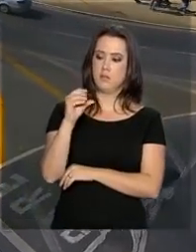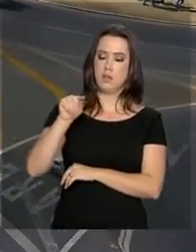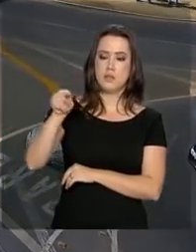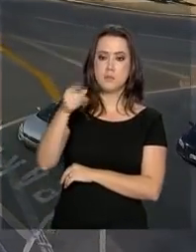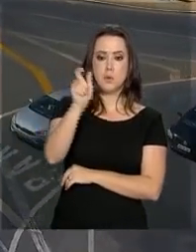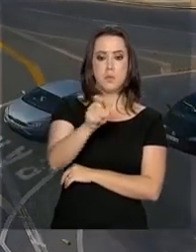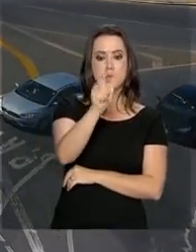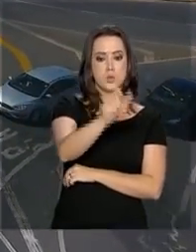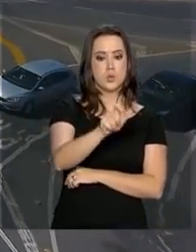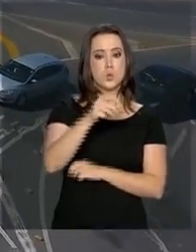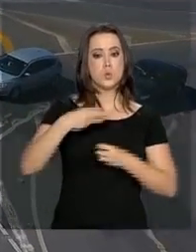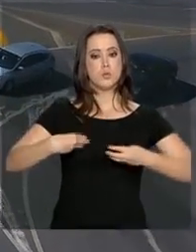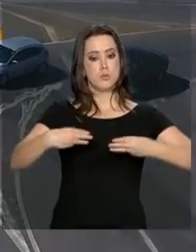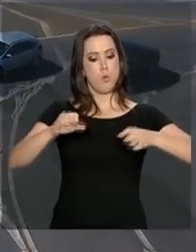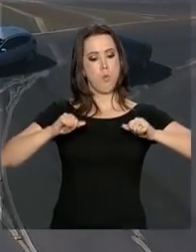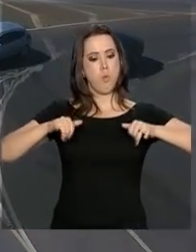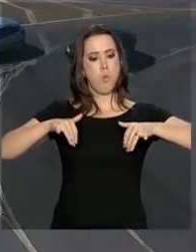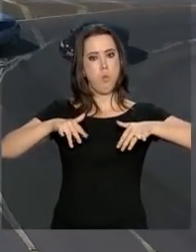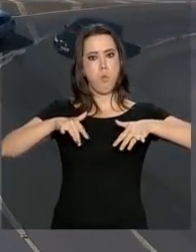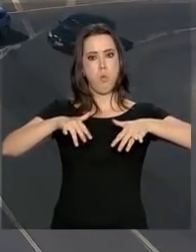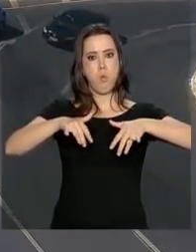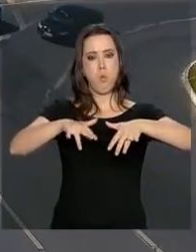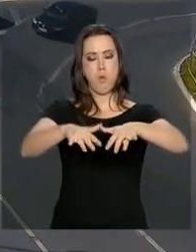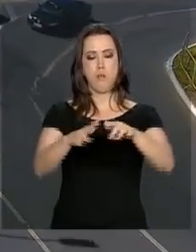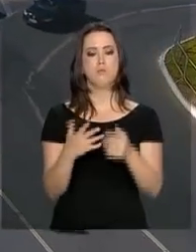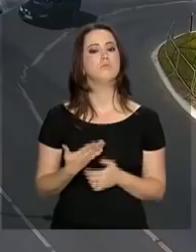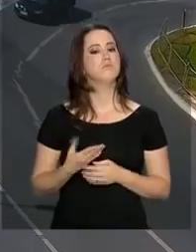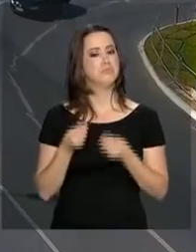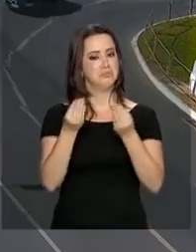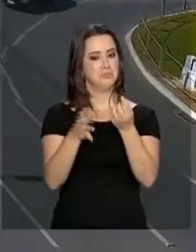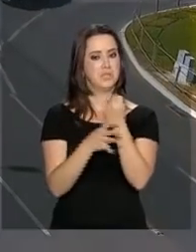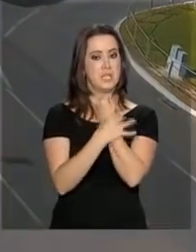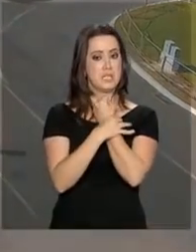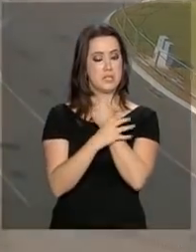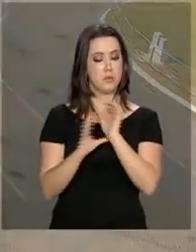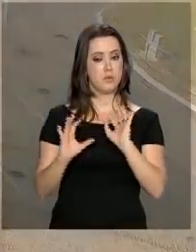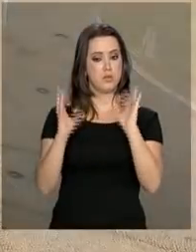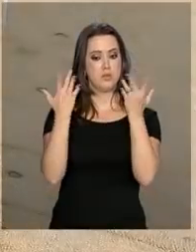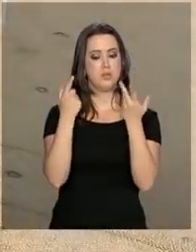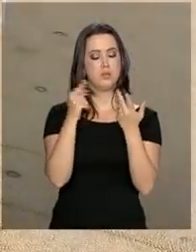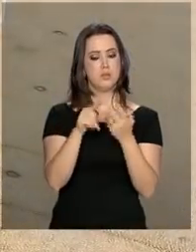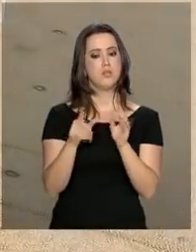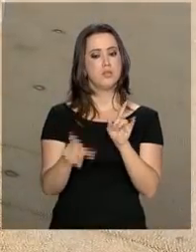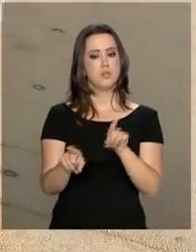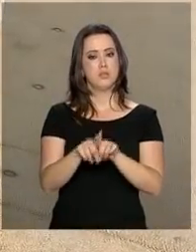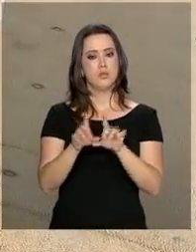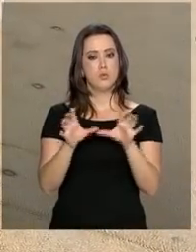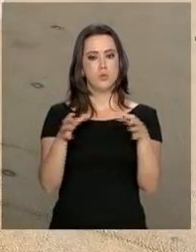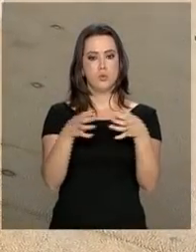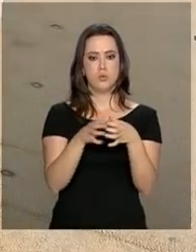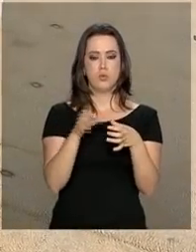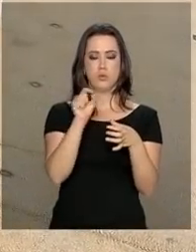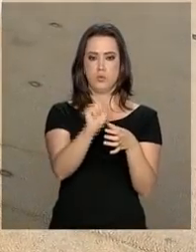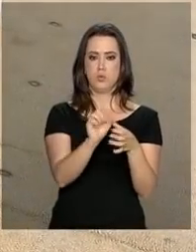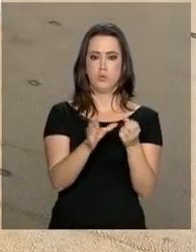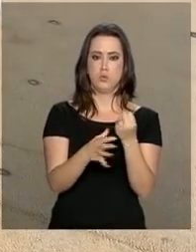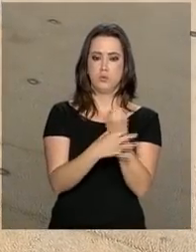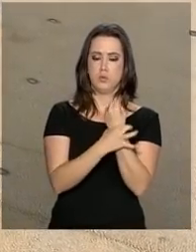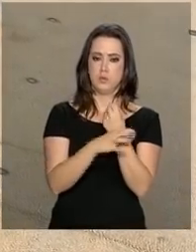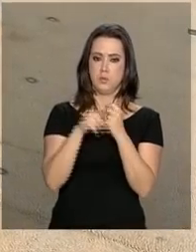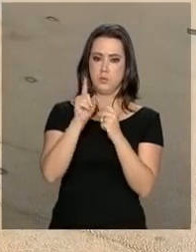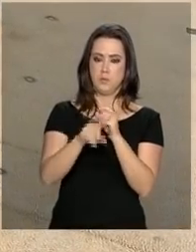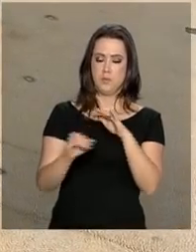pessoas na esplanada dos ministérios para garantir a segurança no evento além do gabinete de segurança institucional da presidência